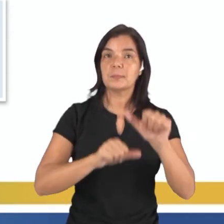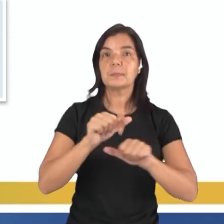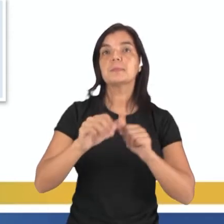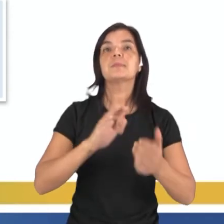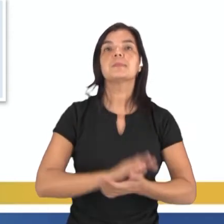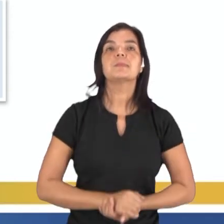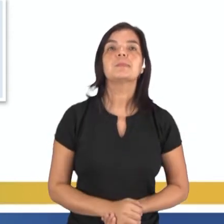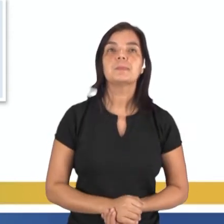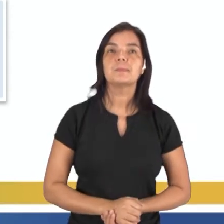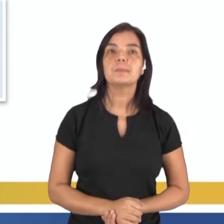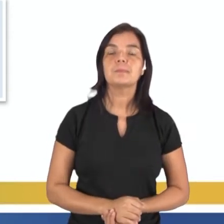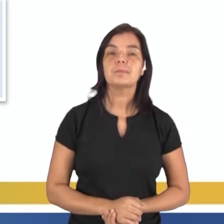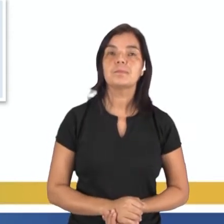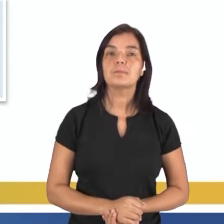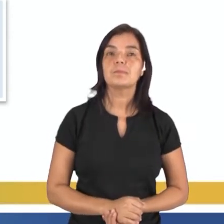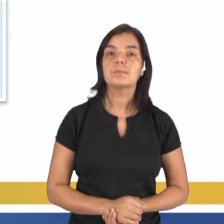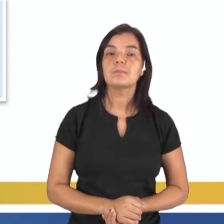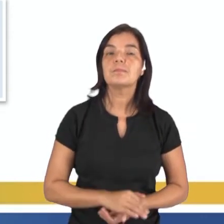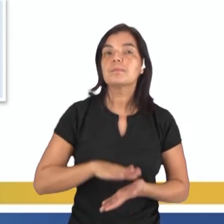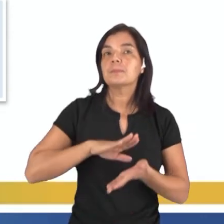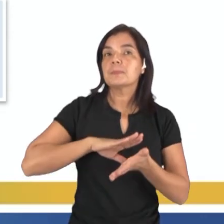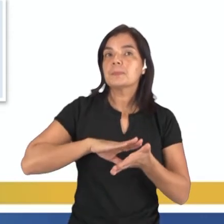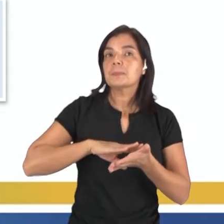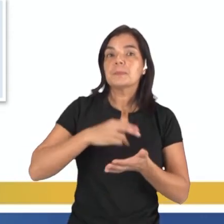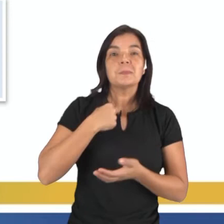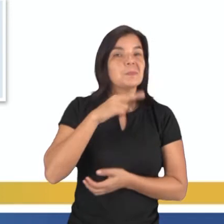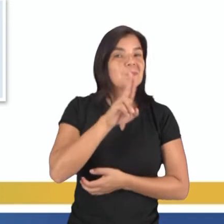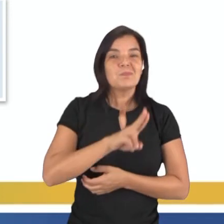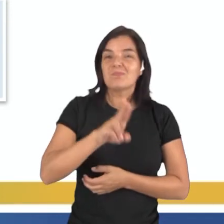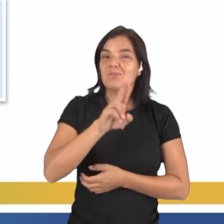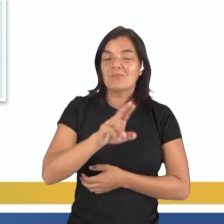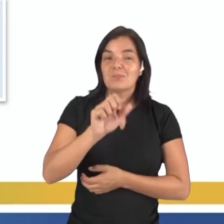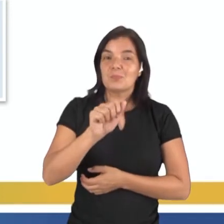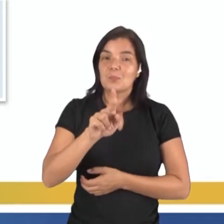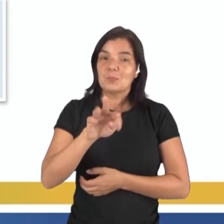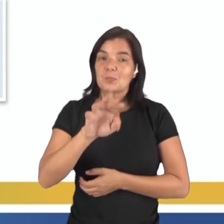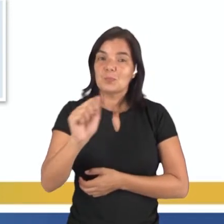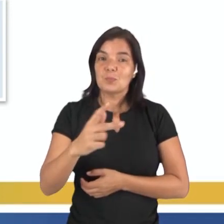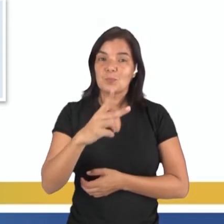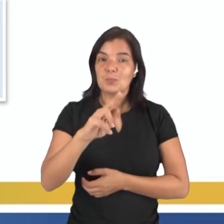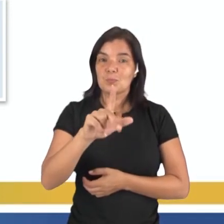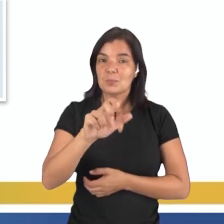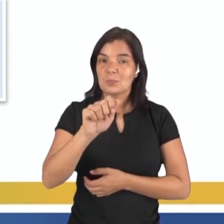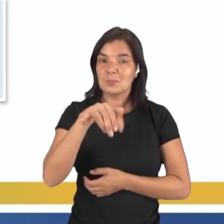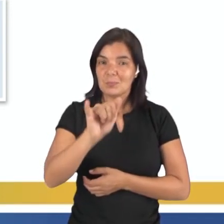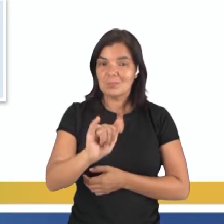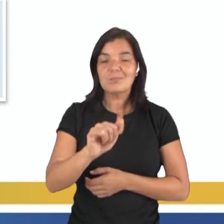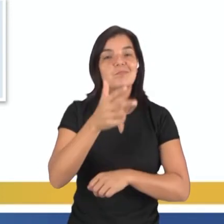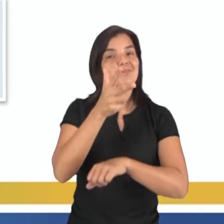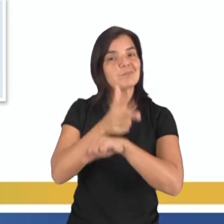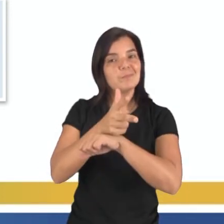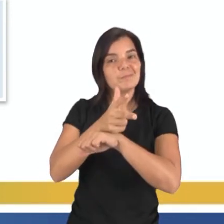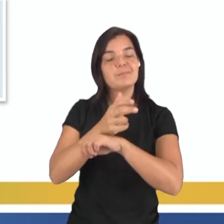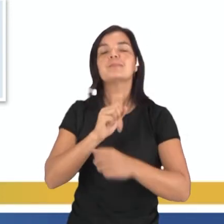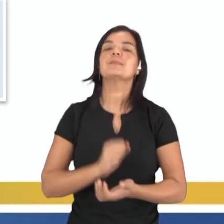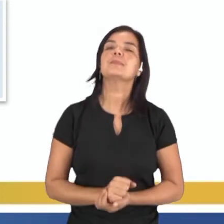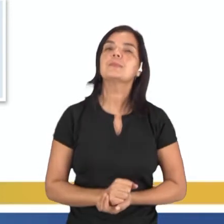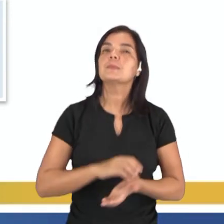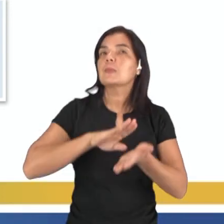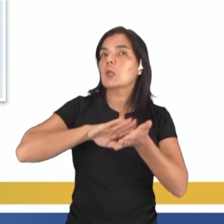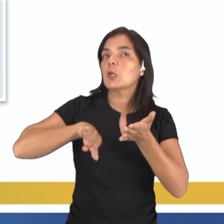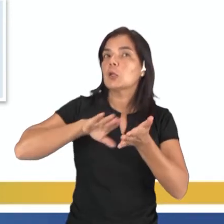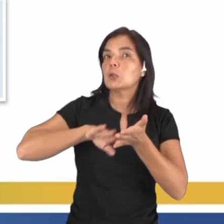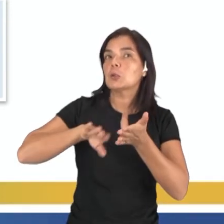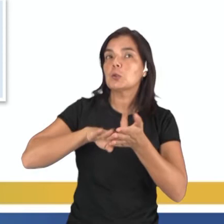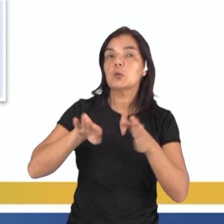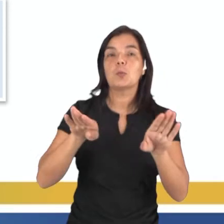transições. Outra dica: não use o recurso autoplay em vídeos. Desative o